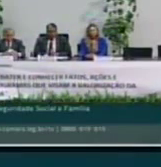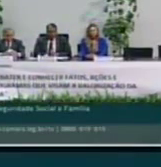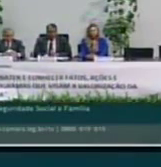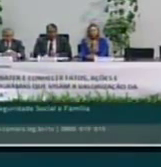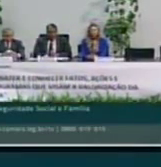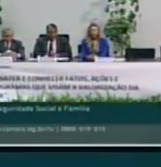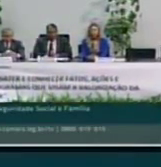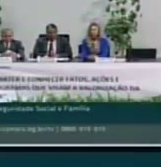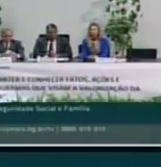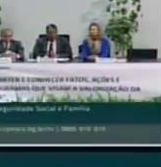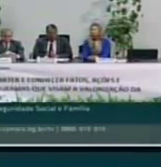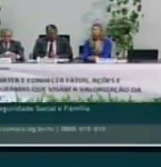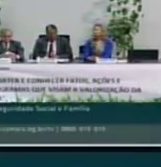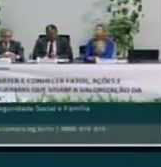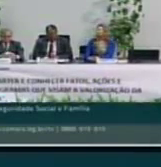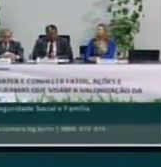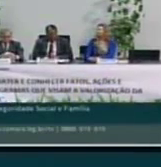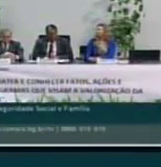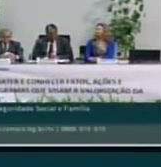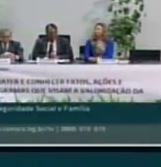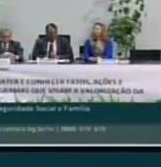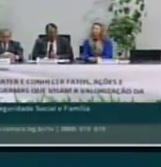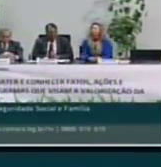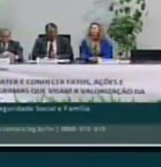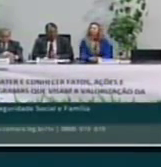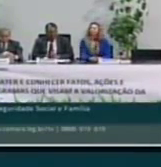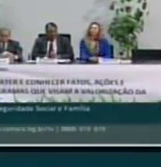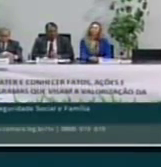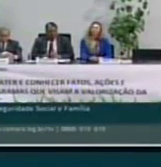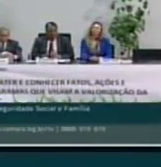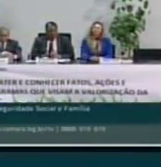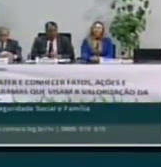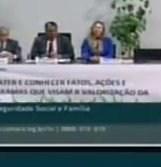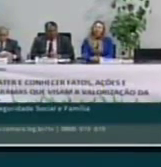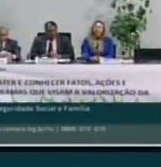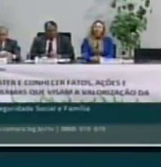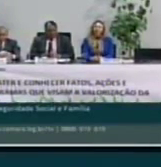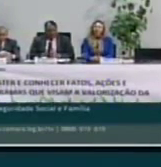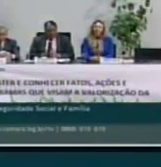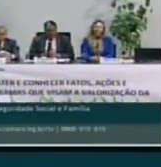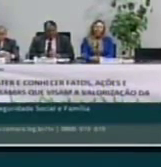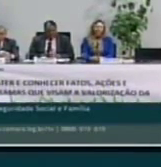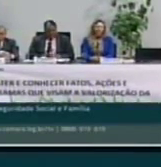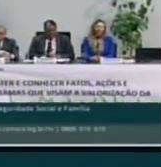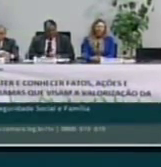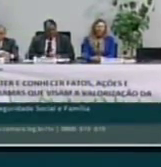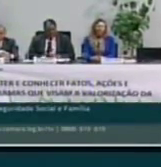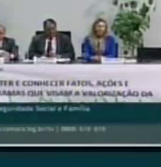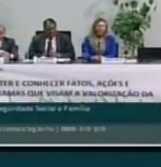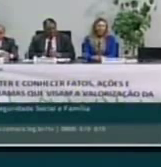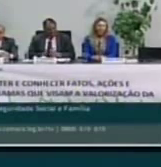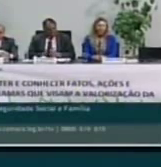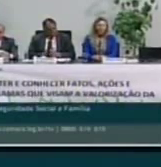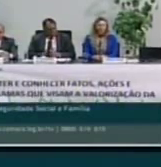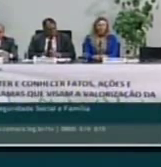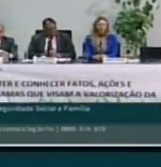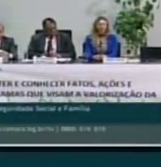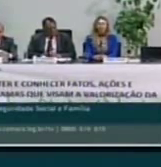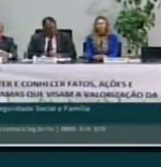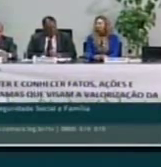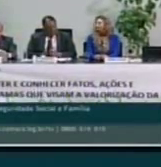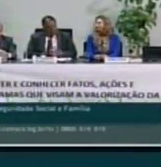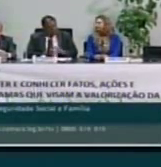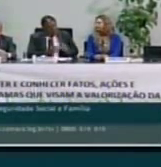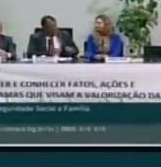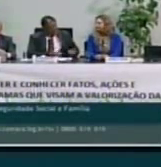e italianos causaram grande comoção, medo e indignação na população, com manifestações e passeatas em muitas cidades